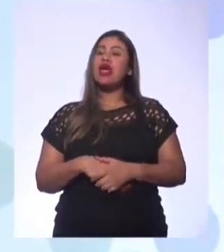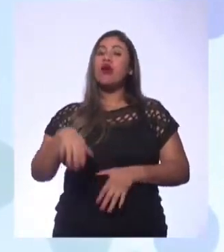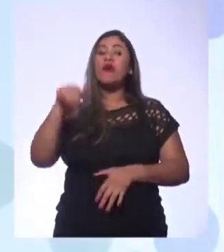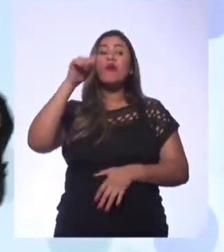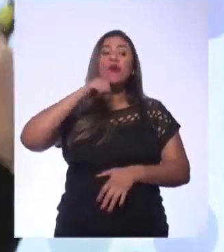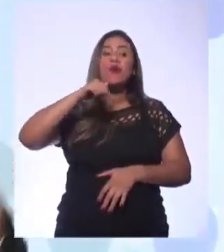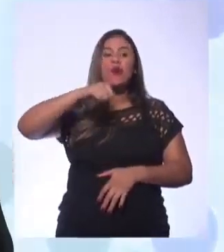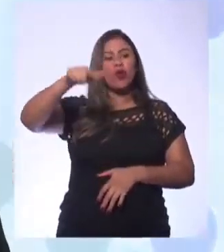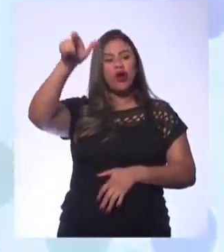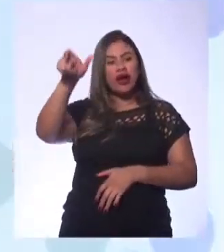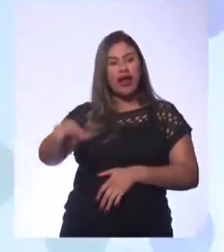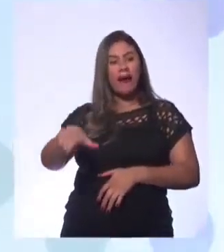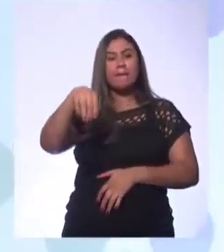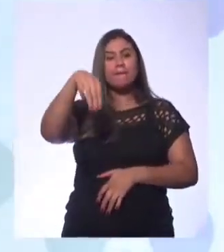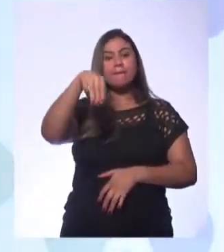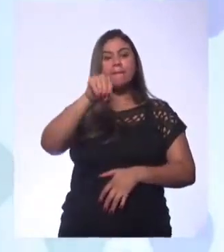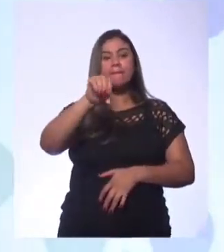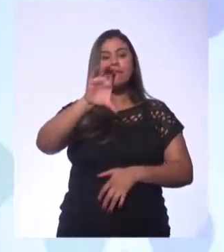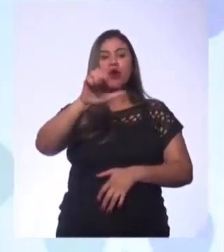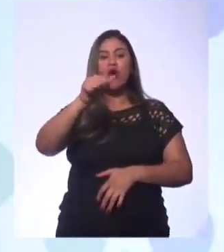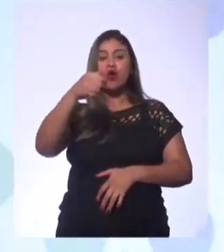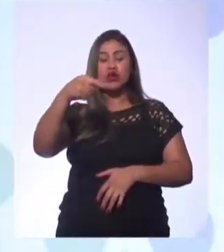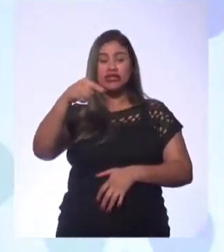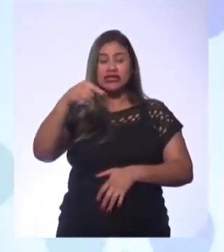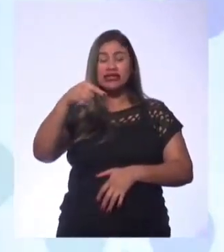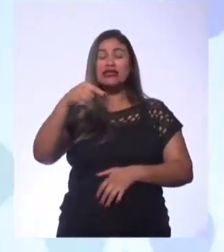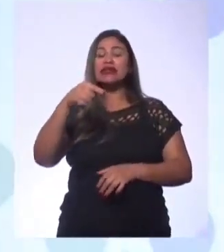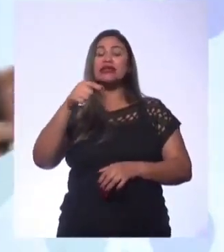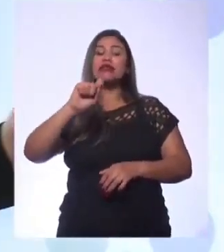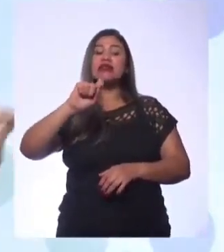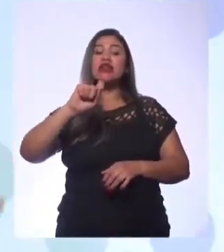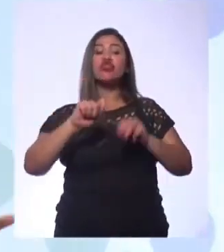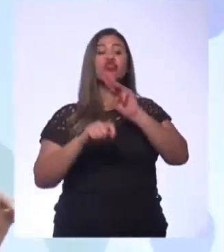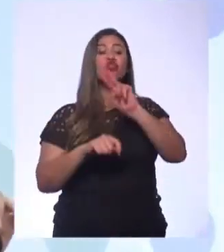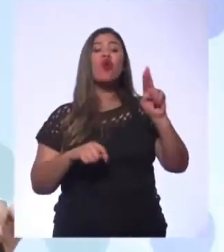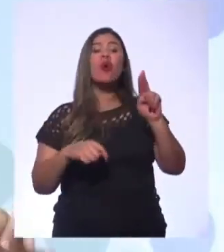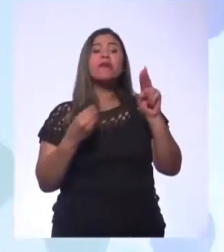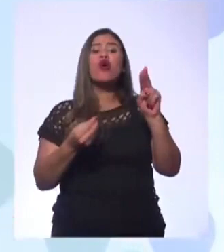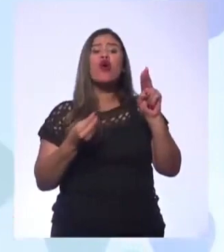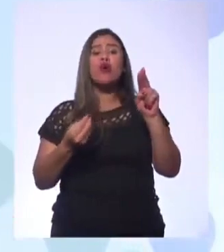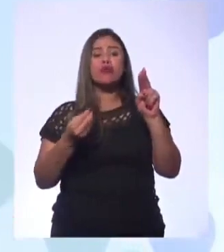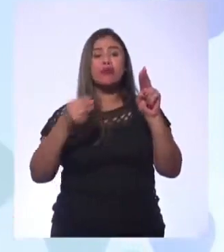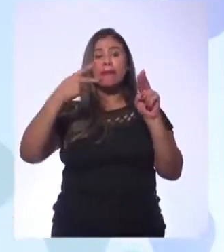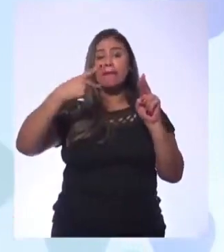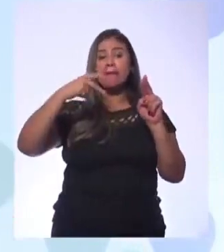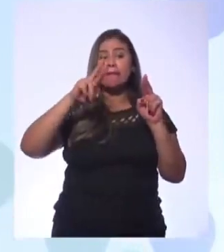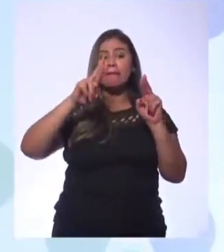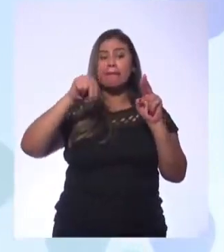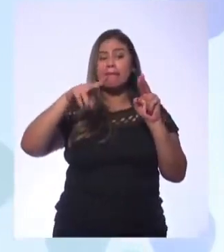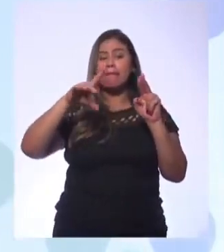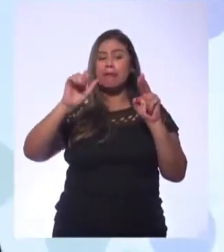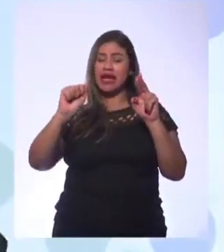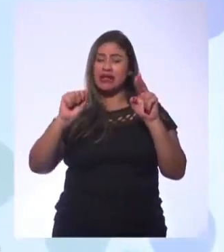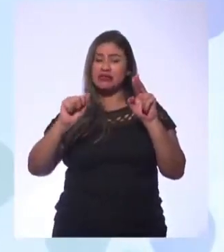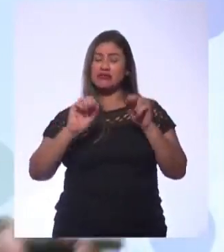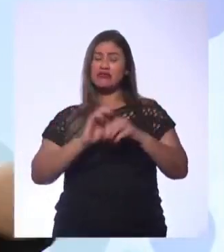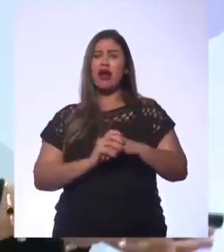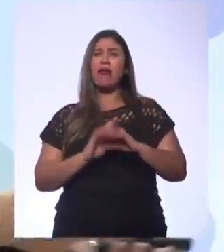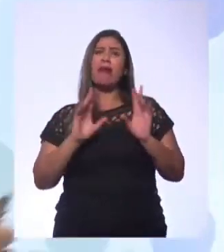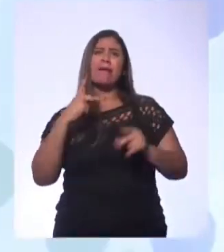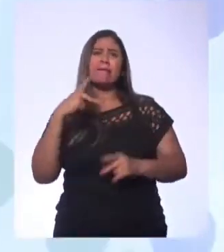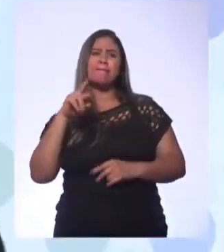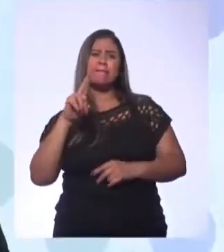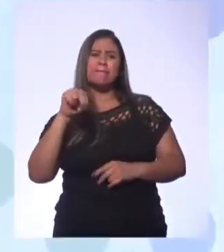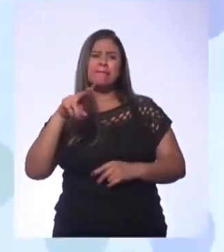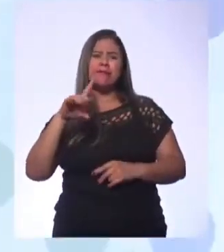moça, né, moça, para eles lá é prenda. Ah, é uma prenda. Né? Em outros lugares, prenda seria um prêmio, um